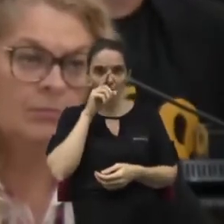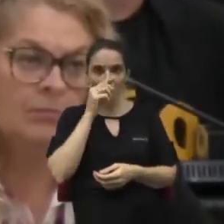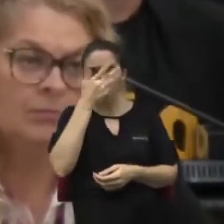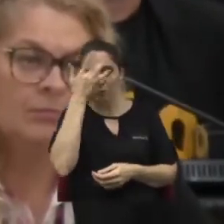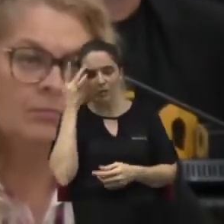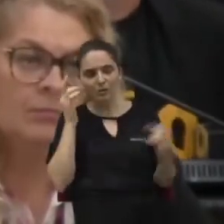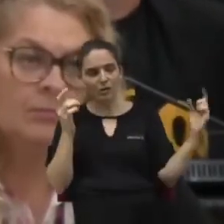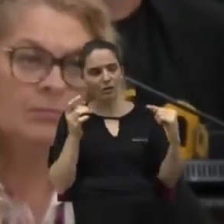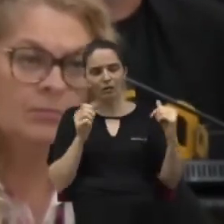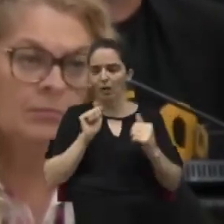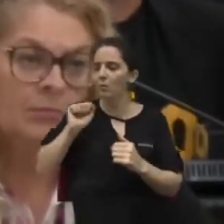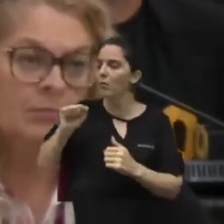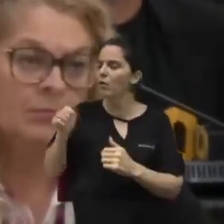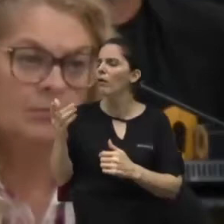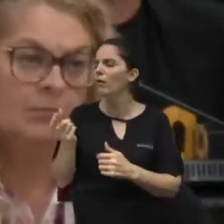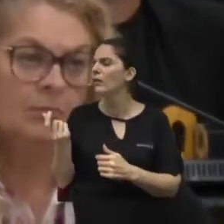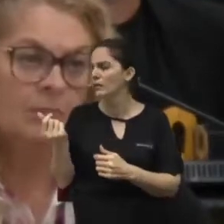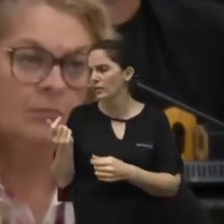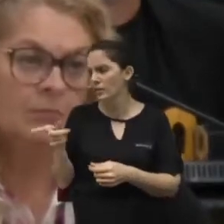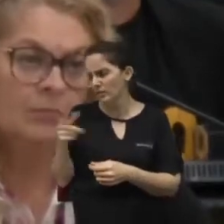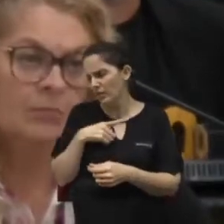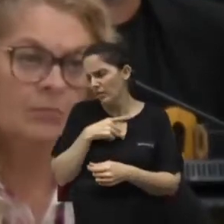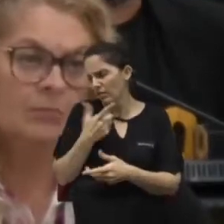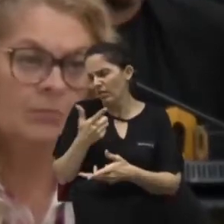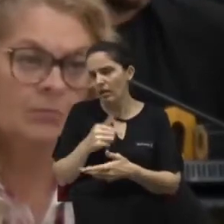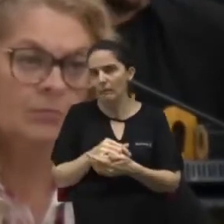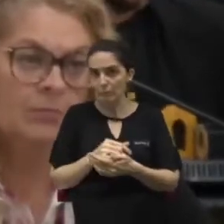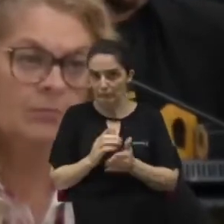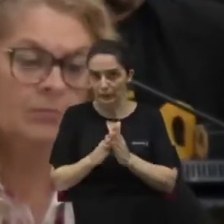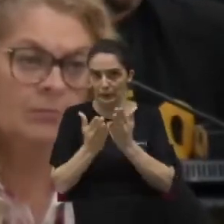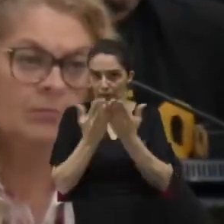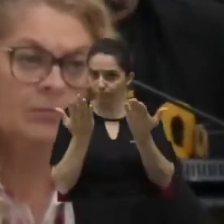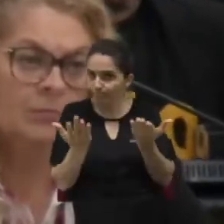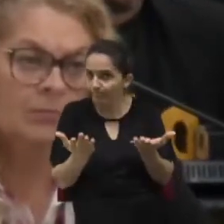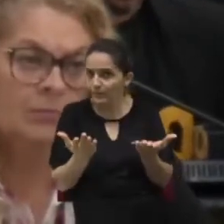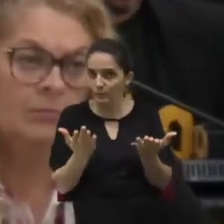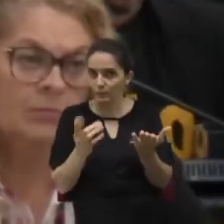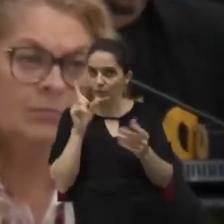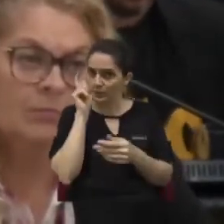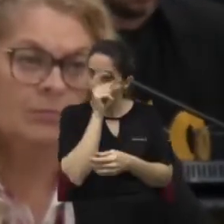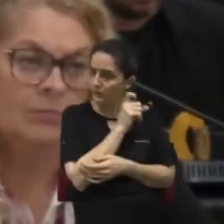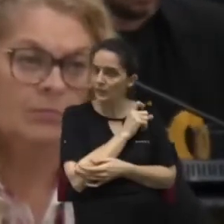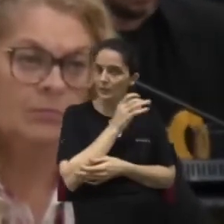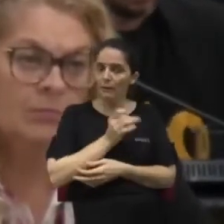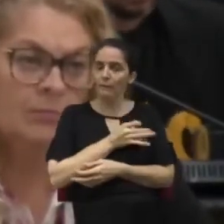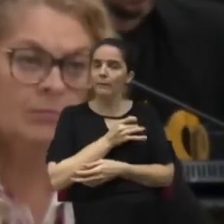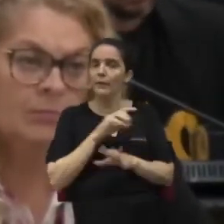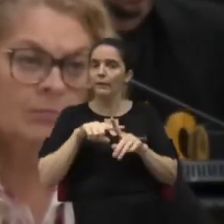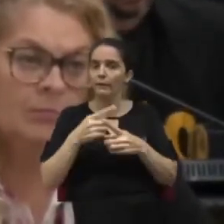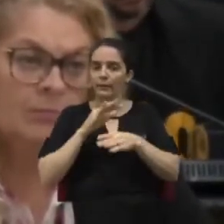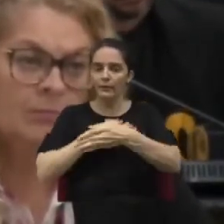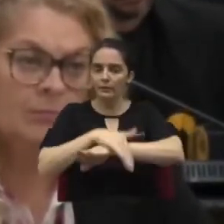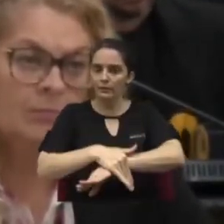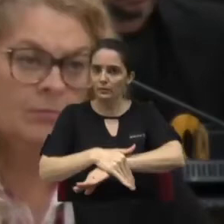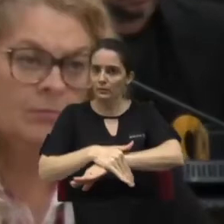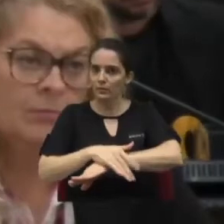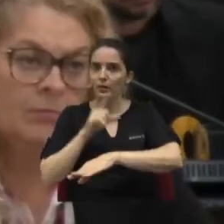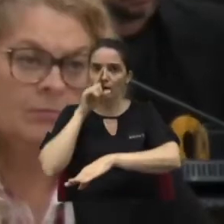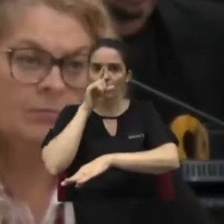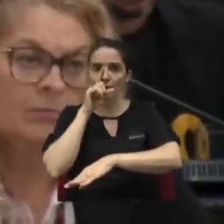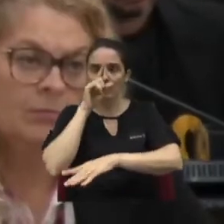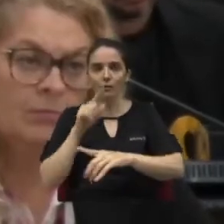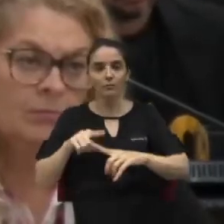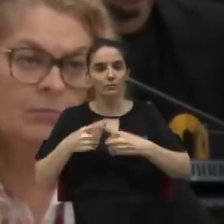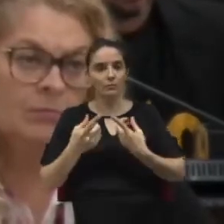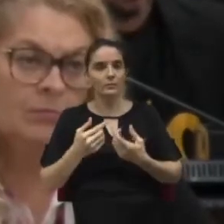pedindo dinheiro, vendendo isso, vendendo aquilo. Então, só para que fique sabido, e que eu não estou menosprezando ninguém,